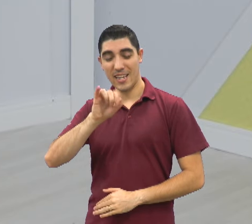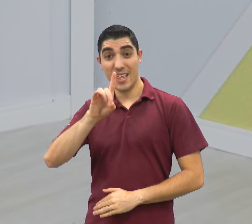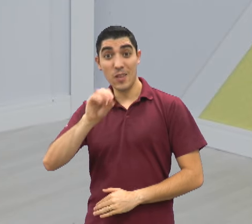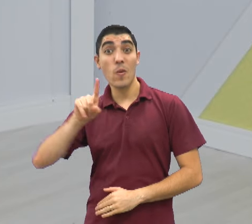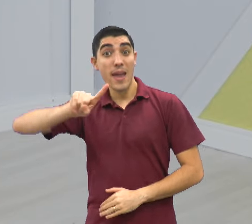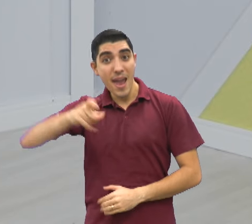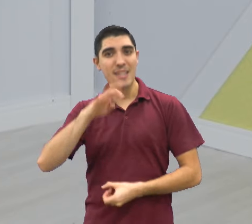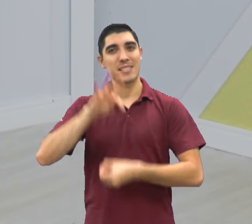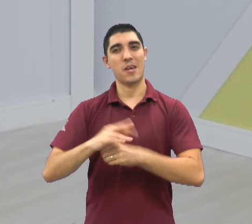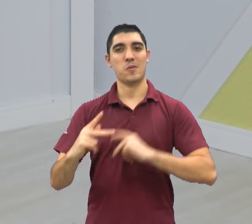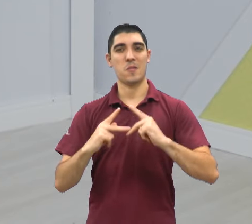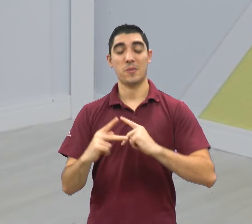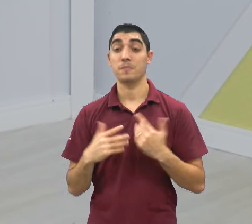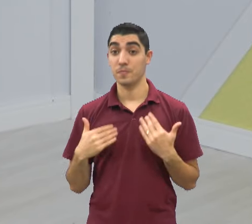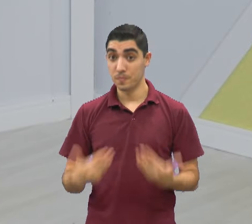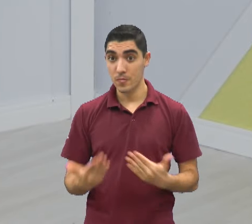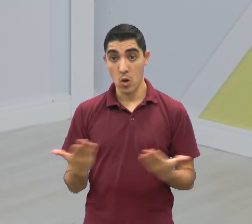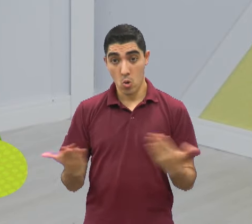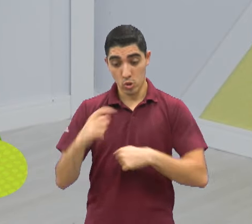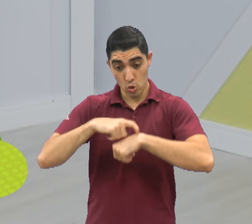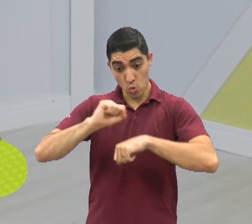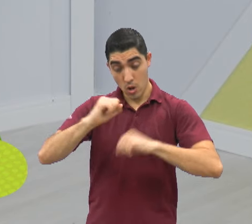Então, reforçando para você, hoje 20 horas,